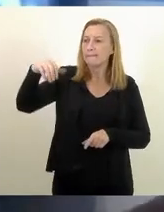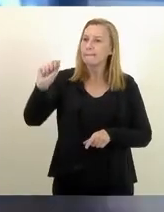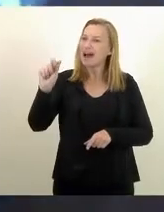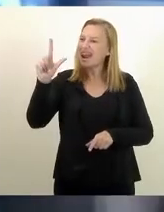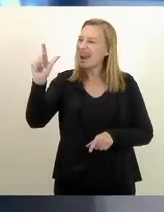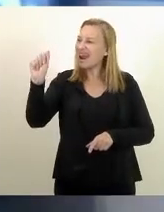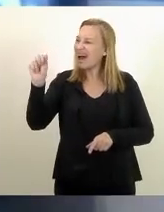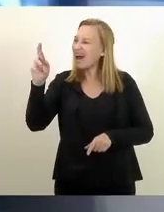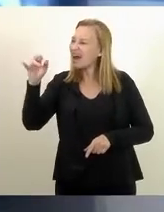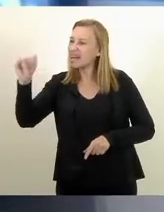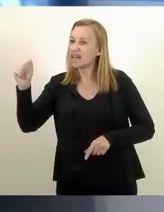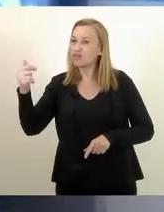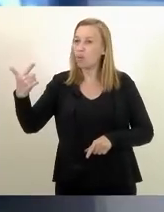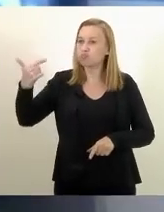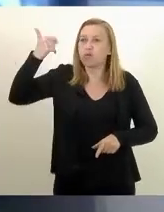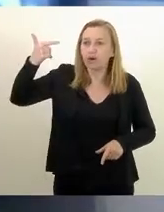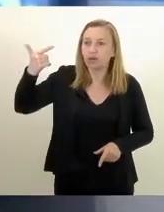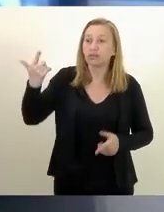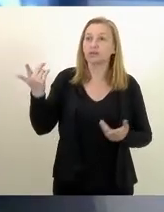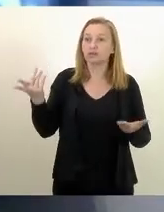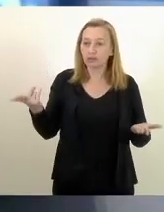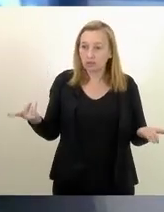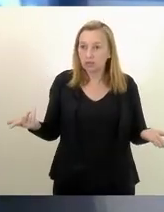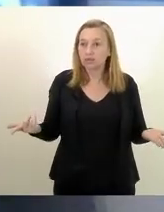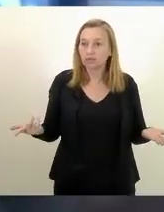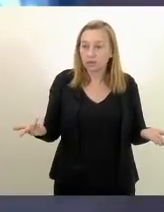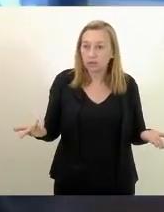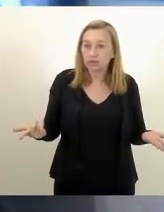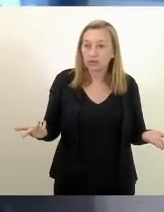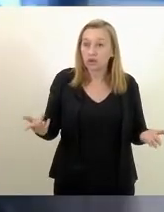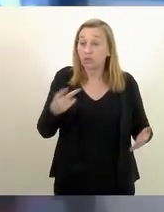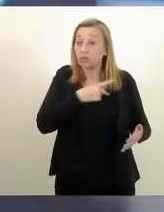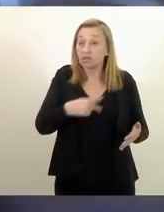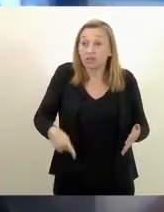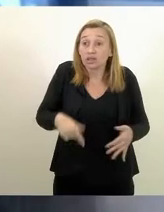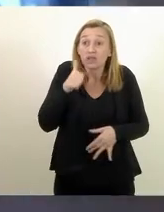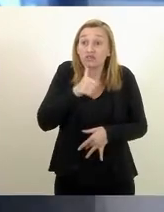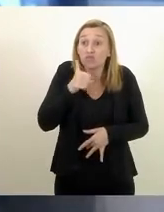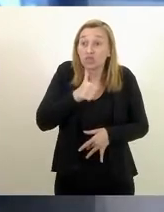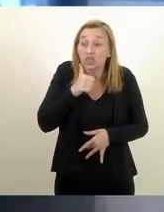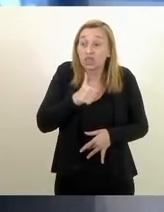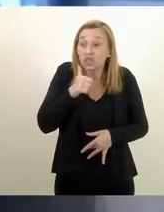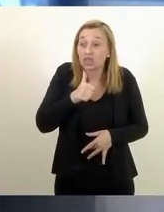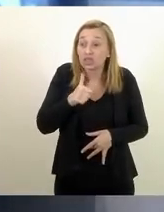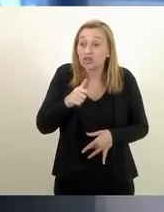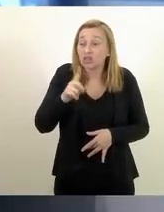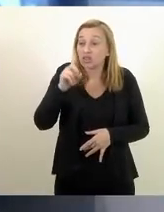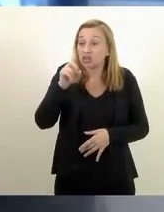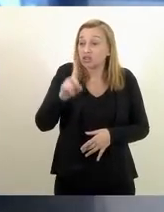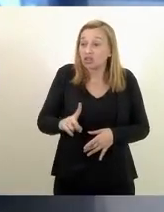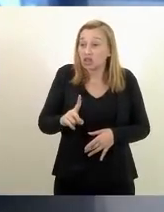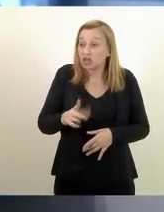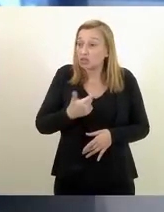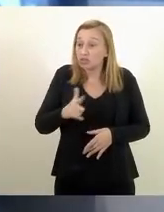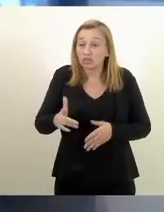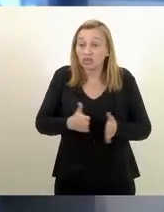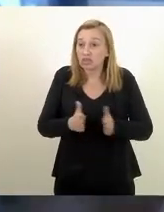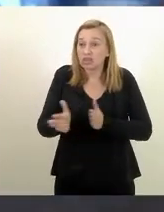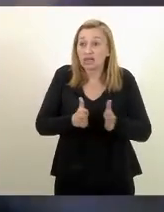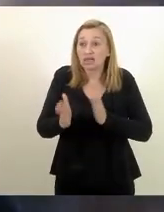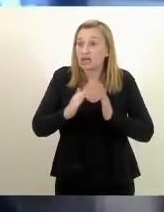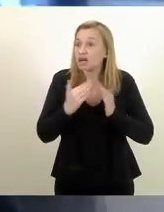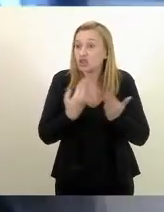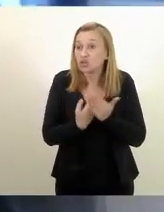cara depois ganhou o prêmio Nobel da paz por defender que as meninas tivessem o direito de acesso à educação então vejam